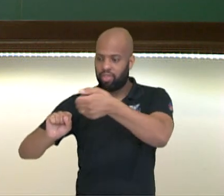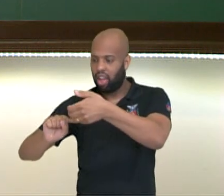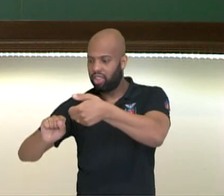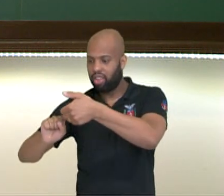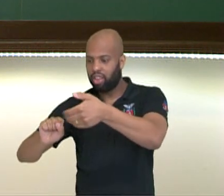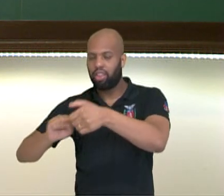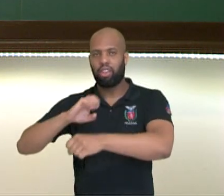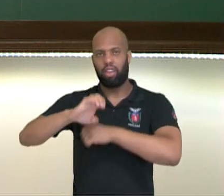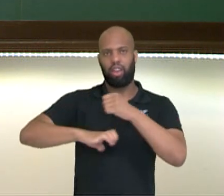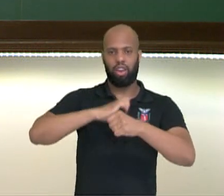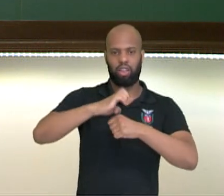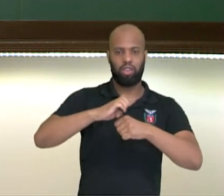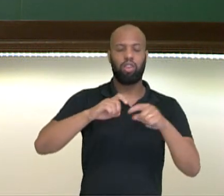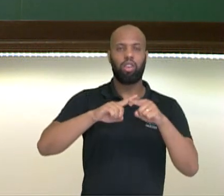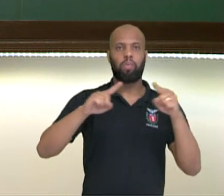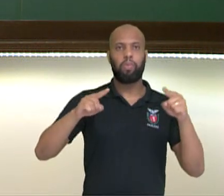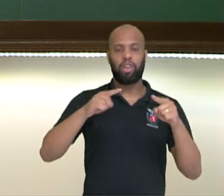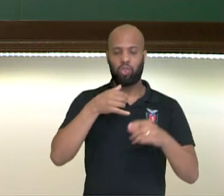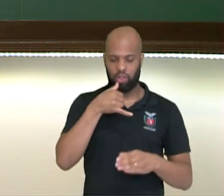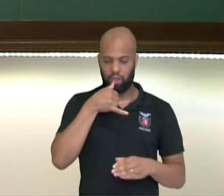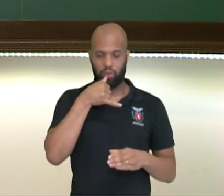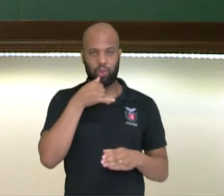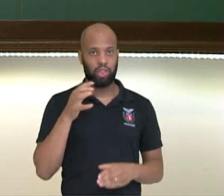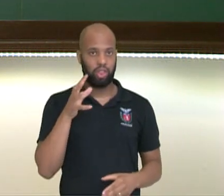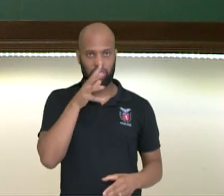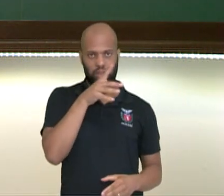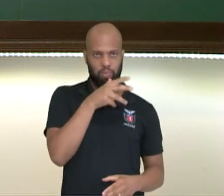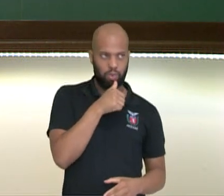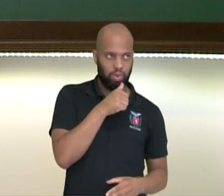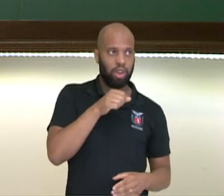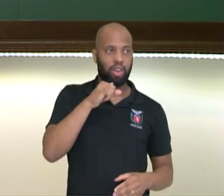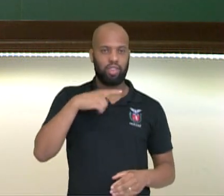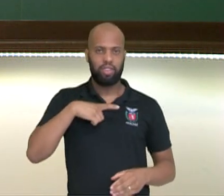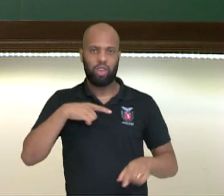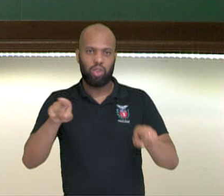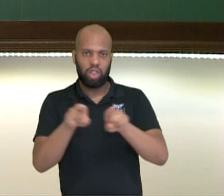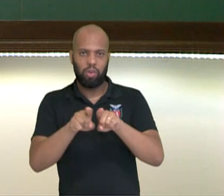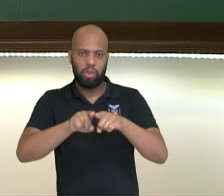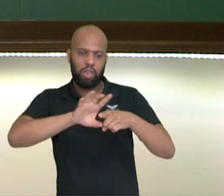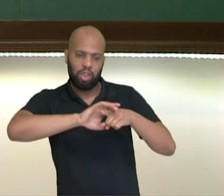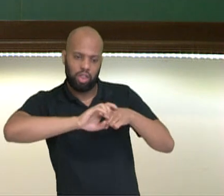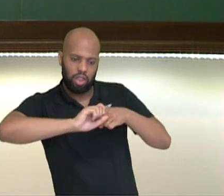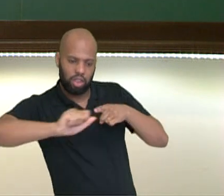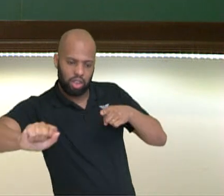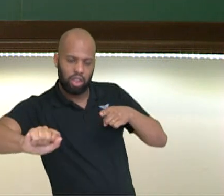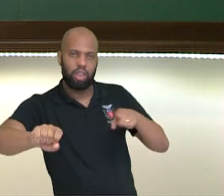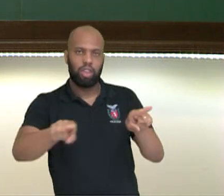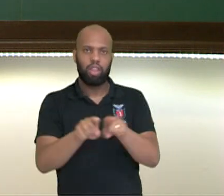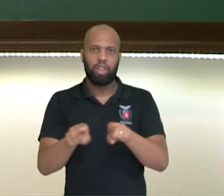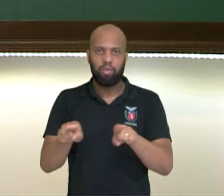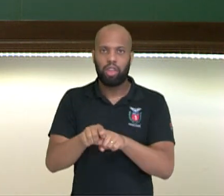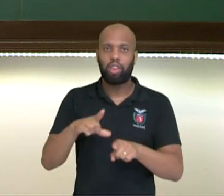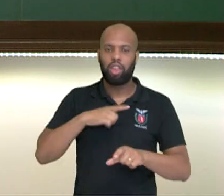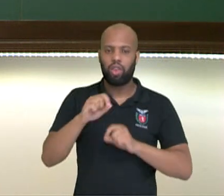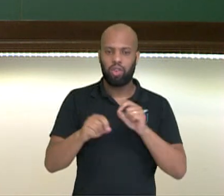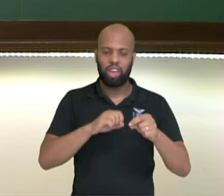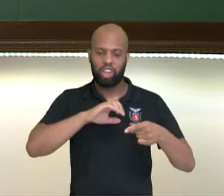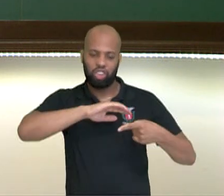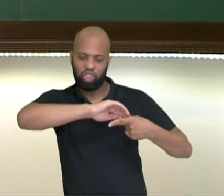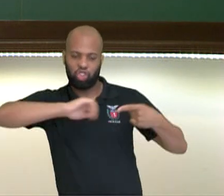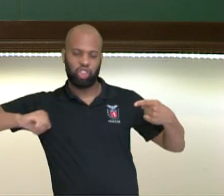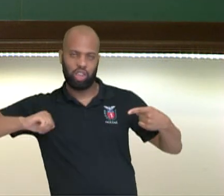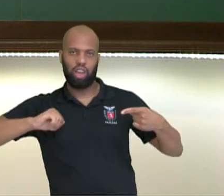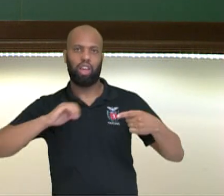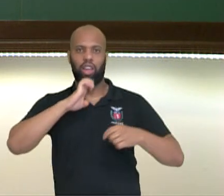canudinho é mais difícil de neutralizar. Apesar que se eu passar a mão nele, eu neutralizo o canudinho. Tudo bem? Então